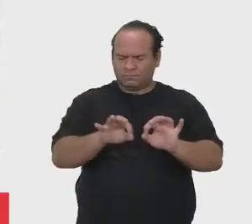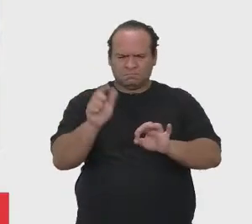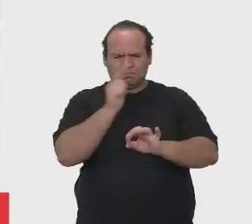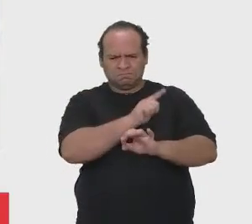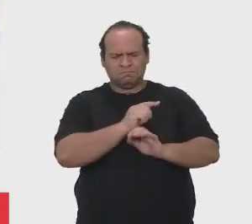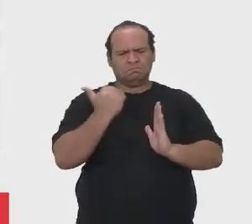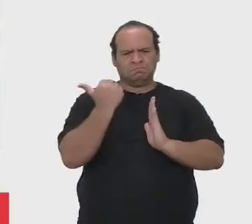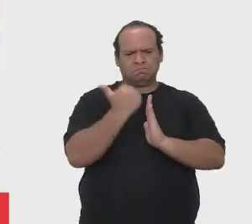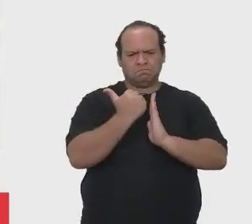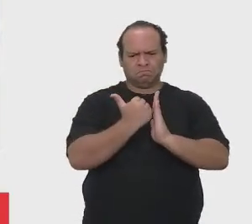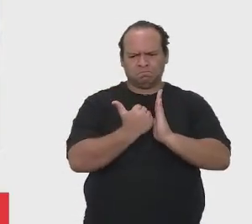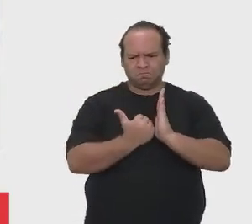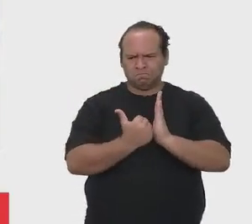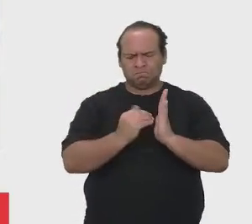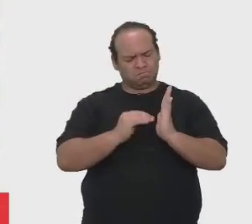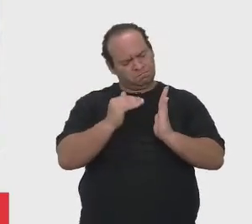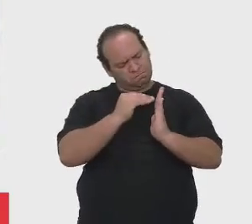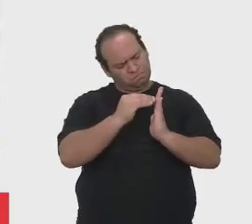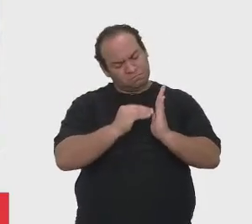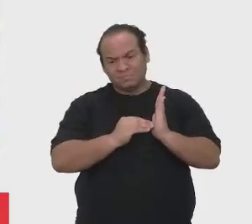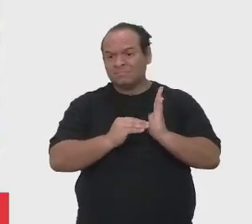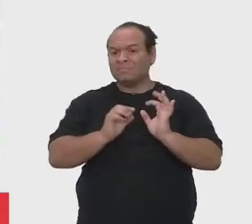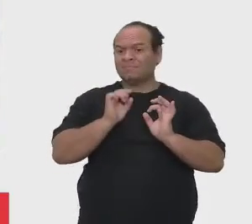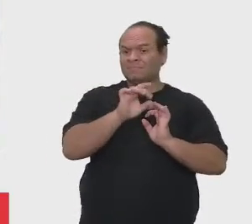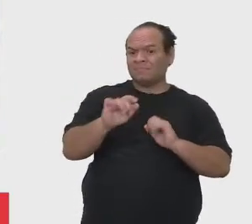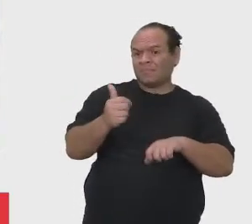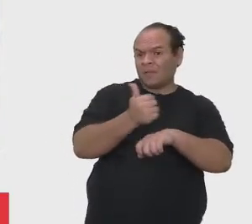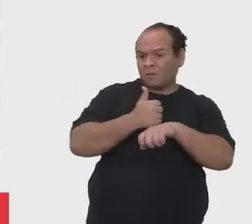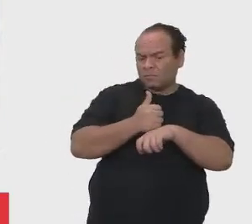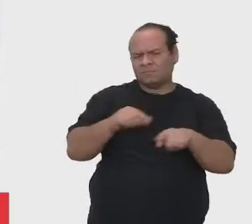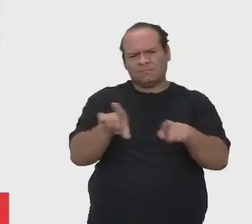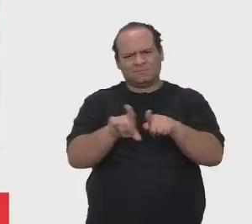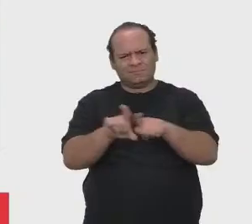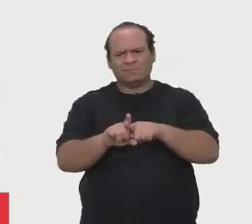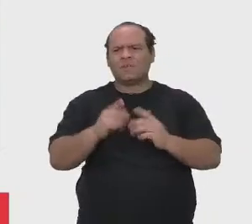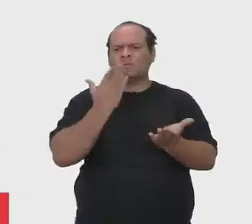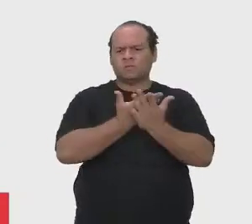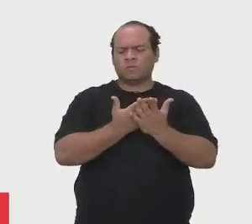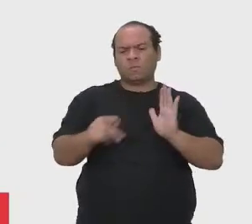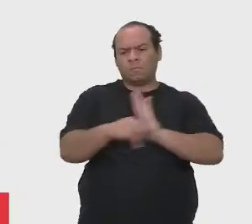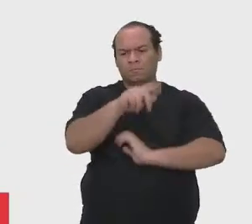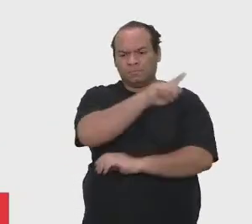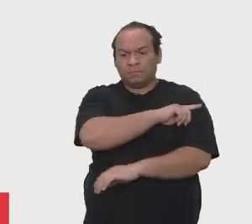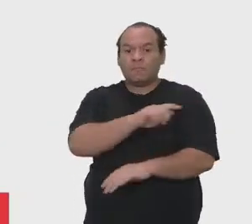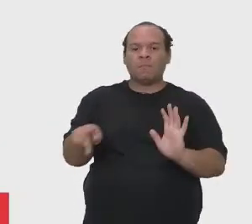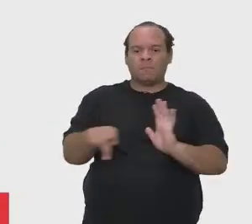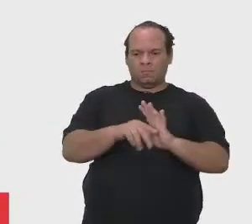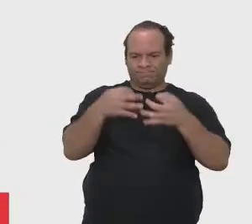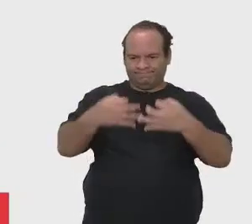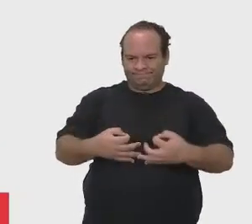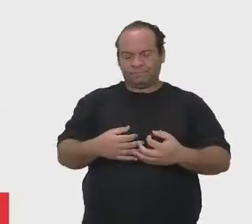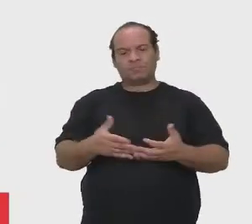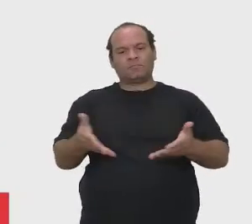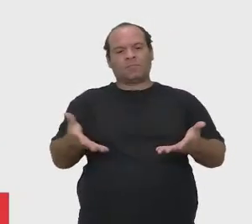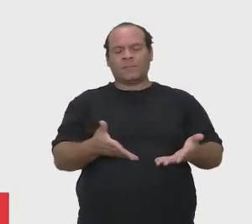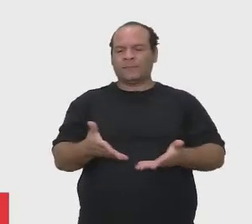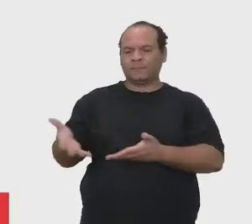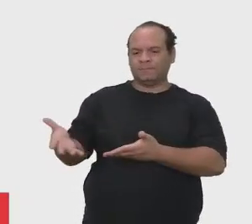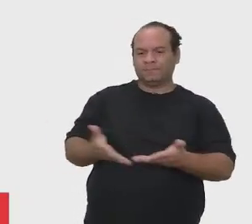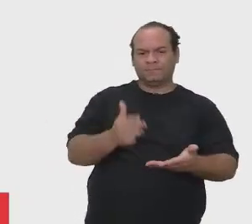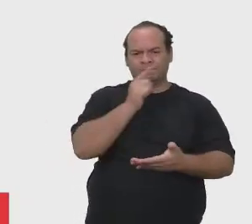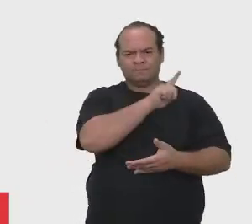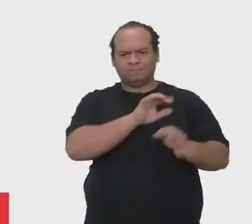do repertório teórico-metodológico dos profissionais e estudantes da rede. Passo aqui, então, para que vocês